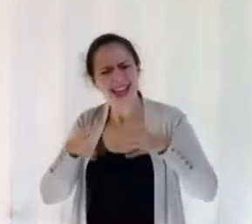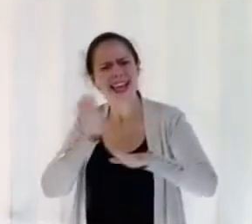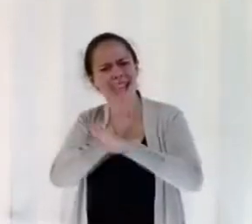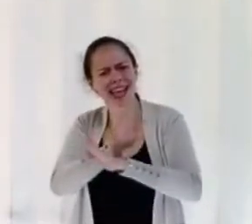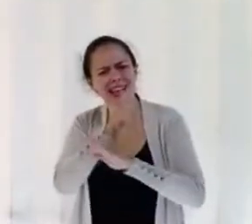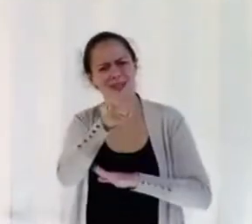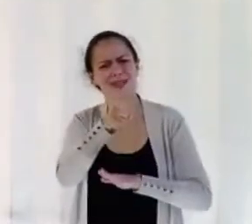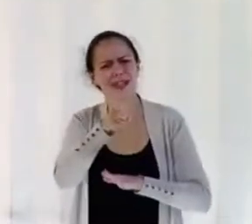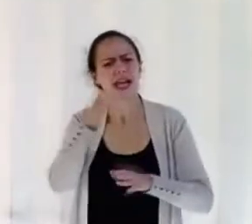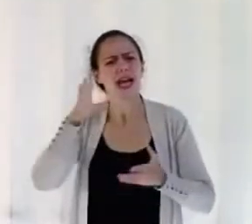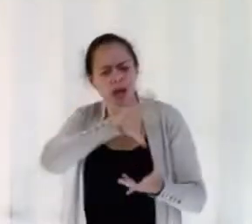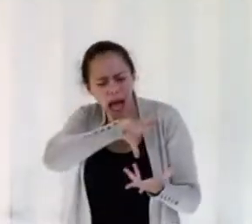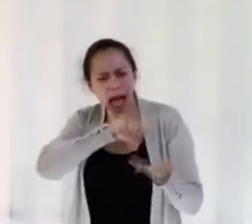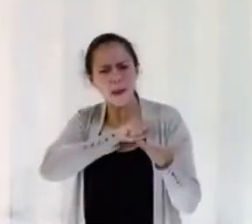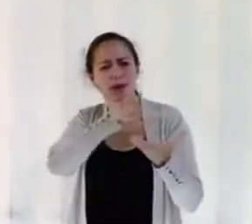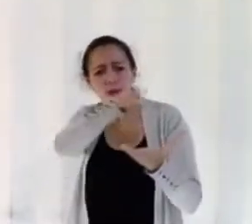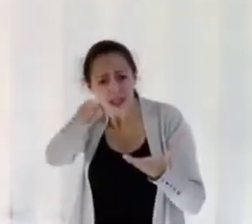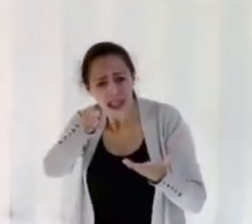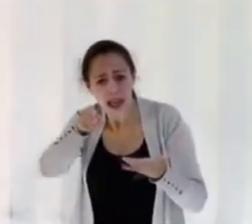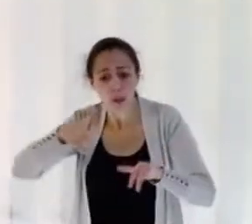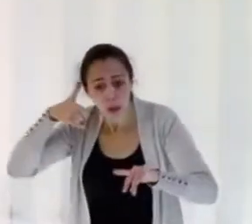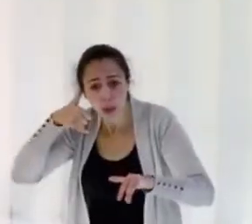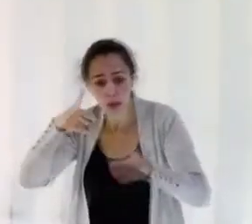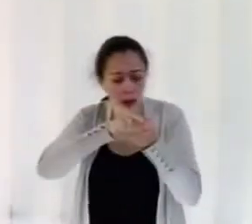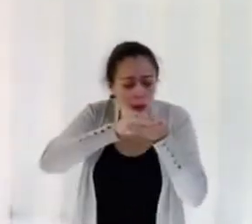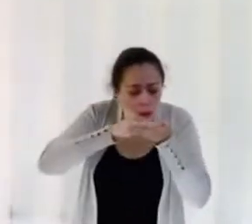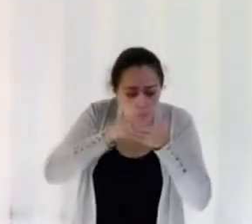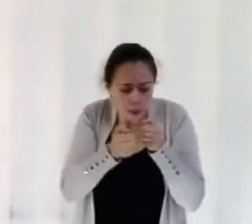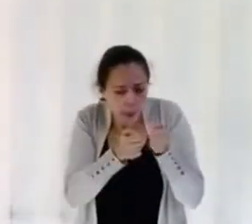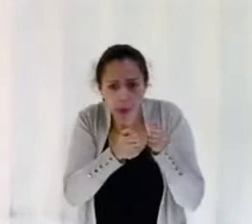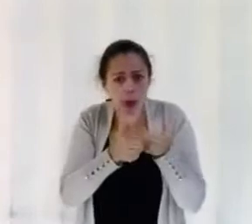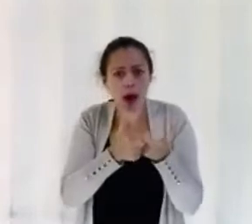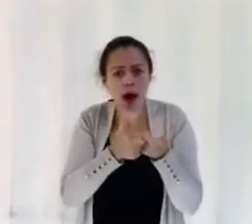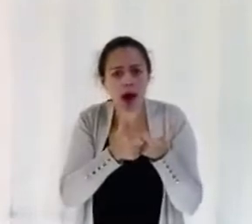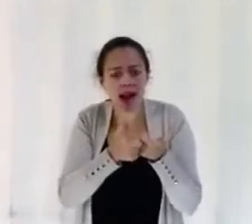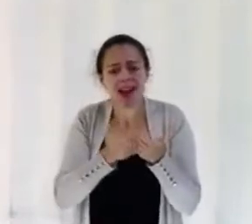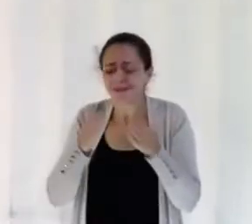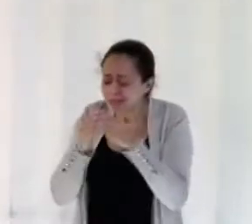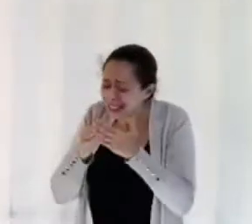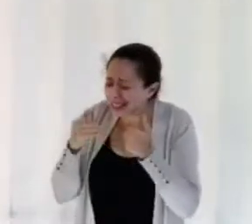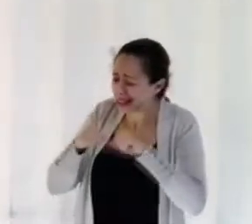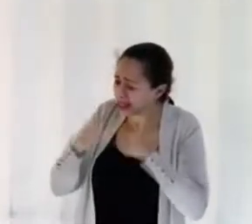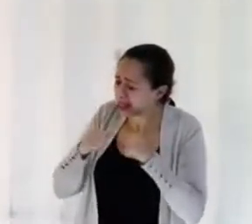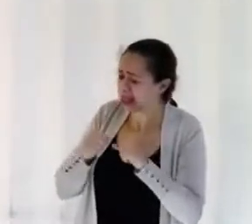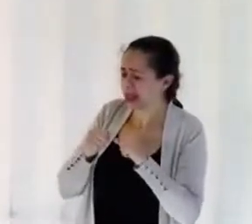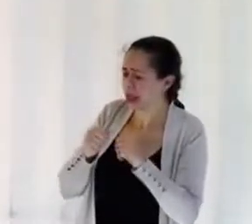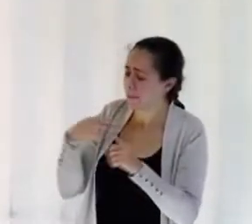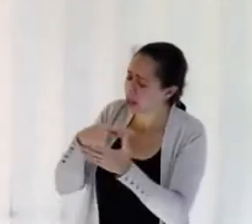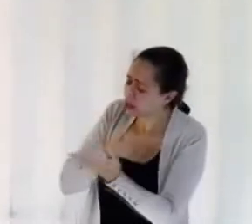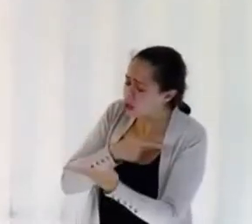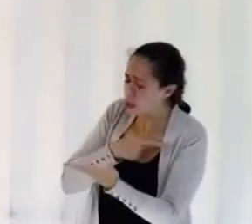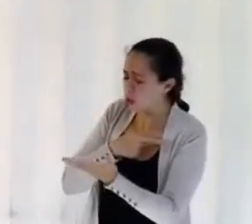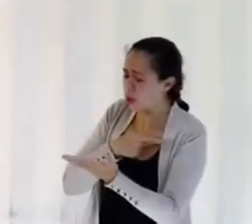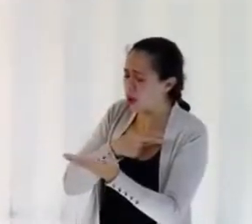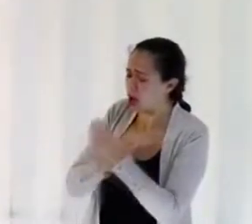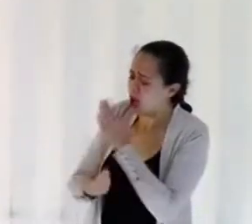e pede orientação, e você pode ali orientar, capacitar. Como é bom, meu querido irmão. Como